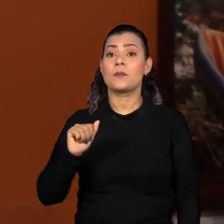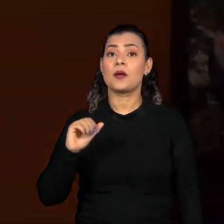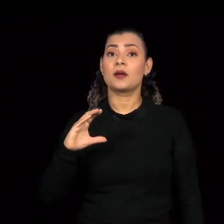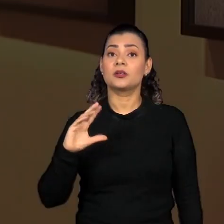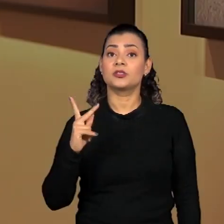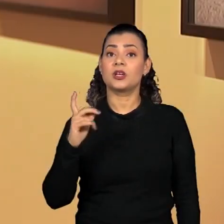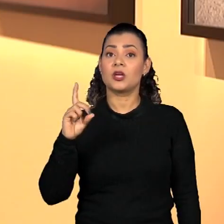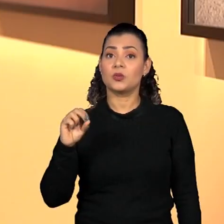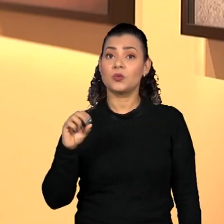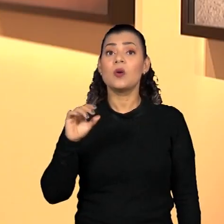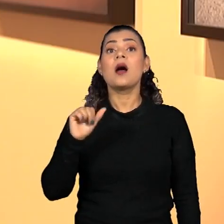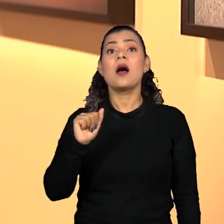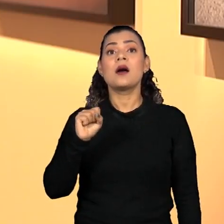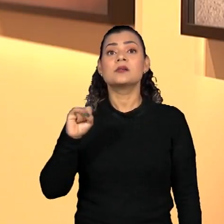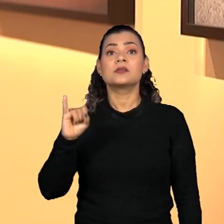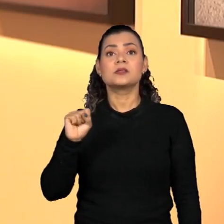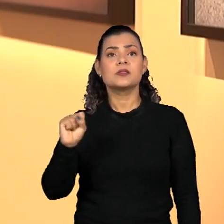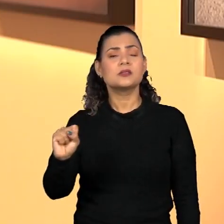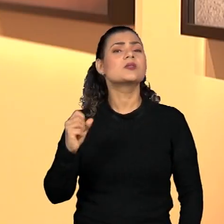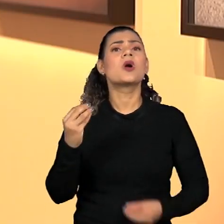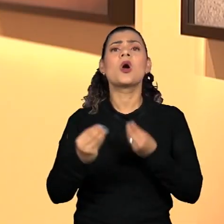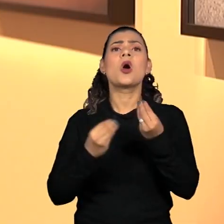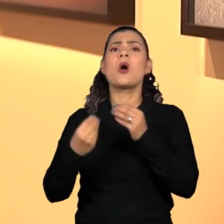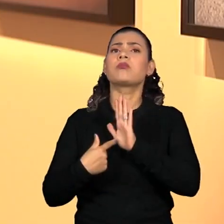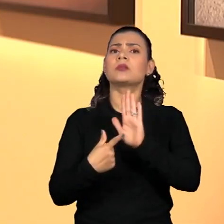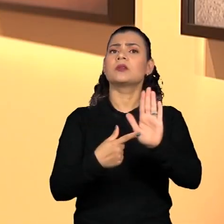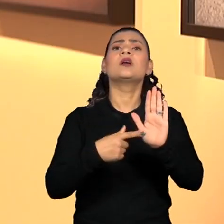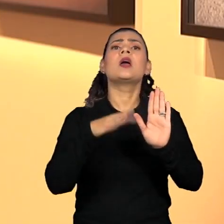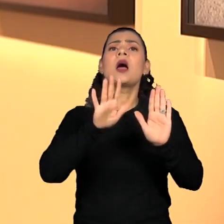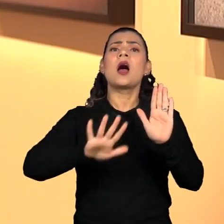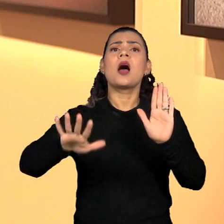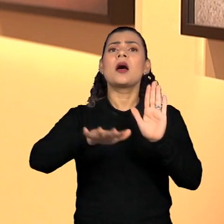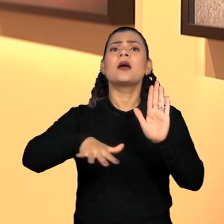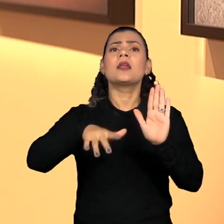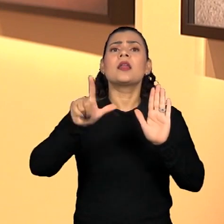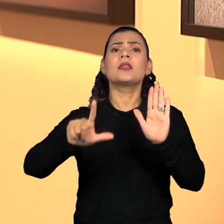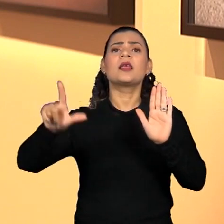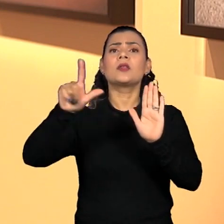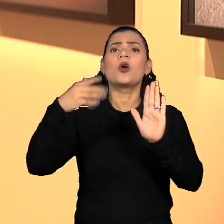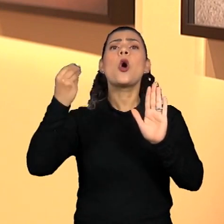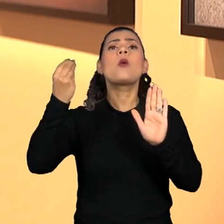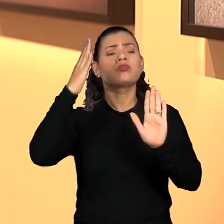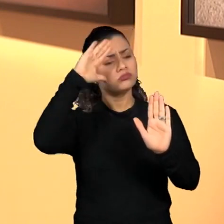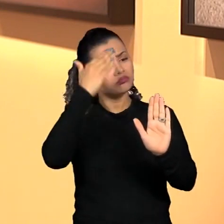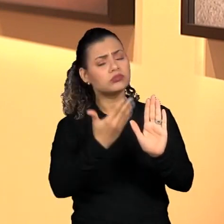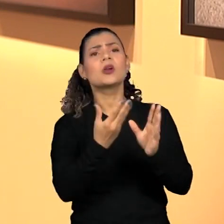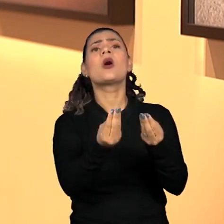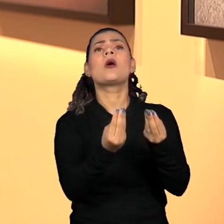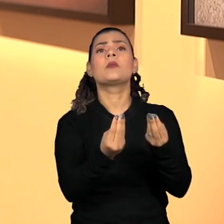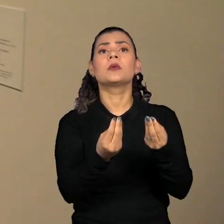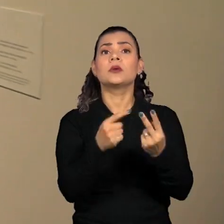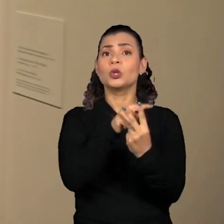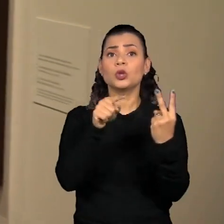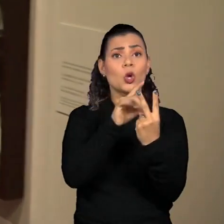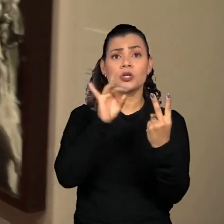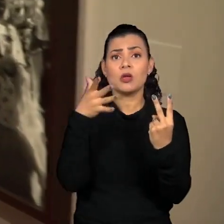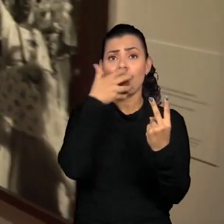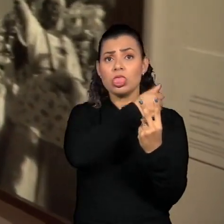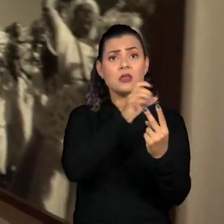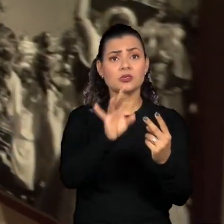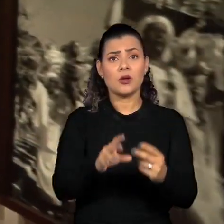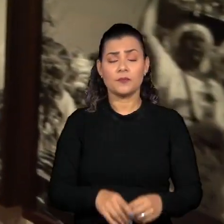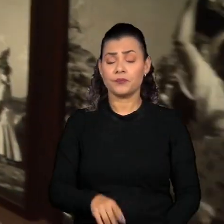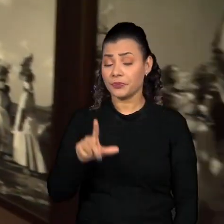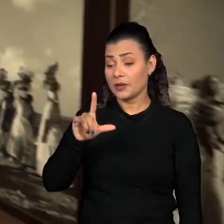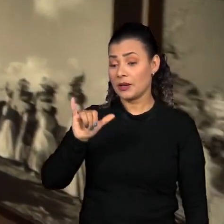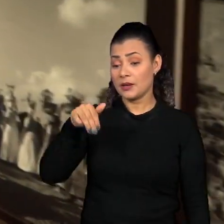né, são reconhecidos, né, como totens da literatura, porque esses escaparam. O Lima